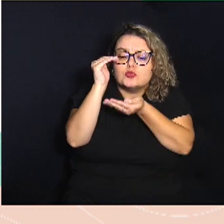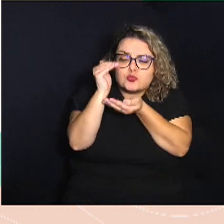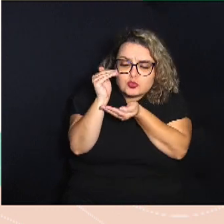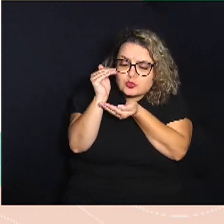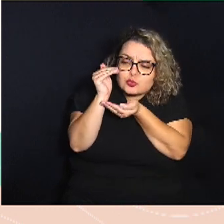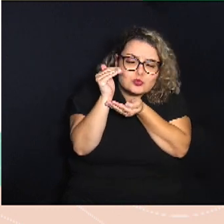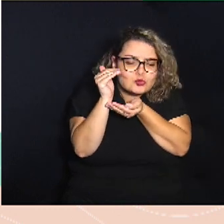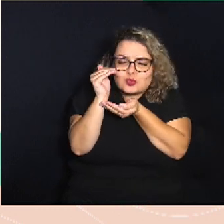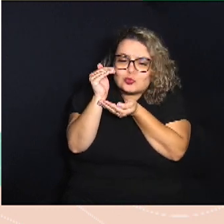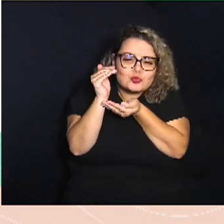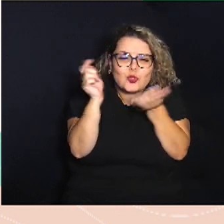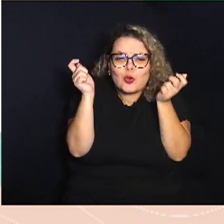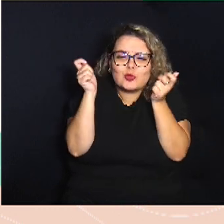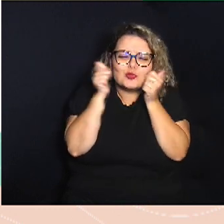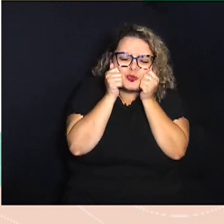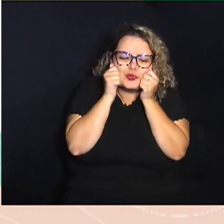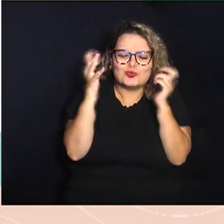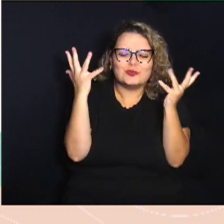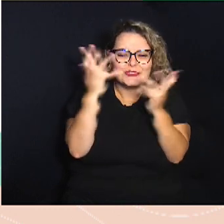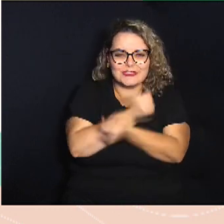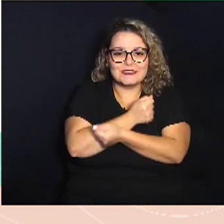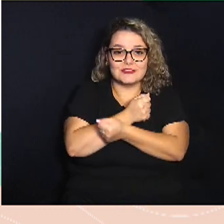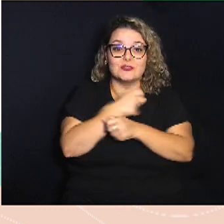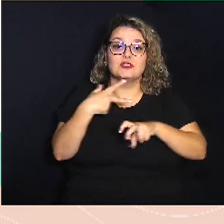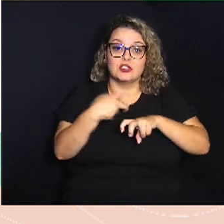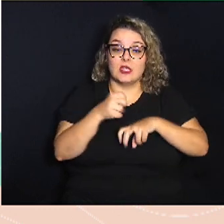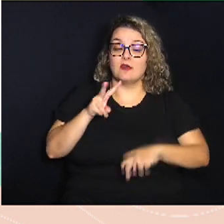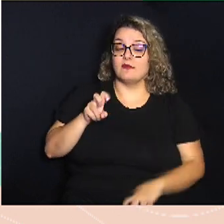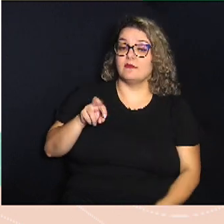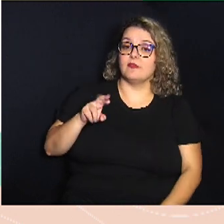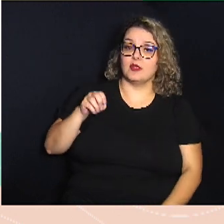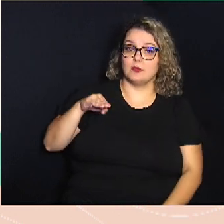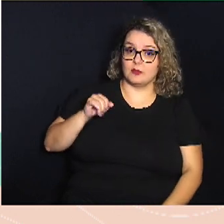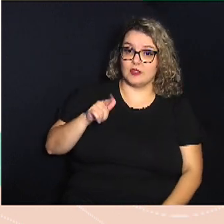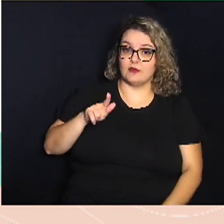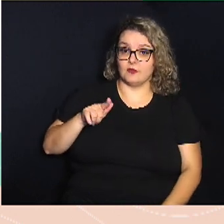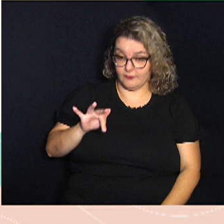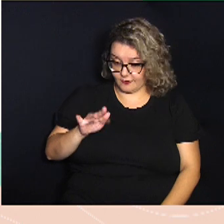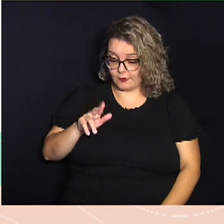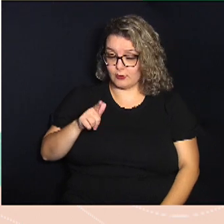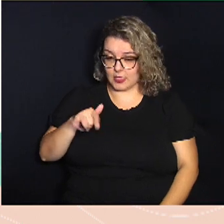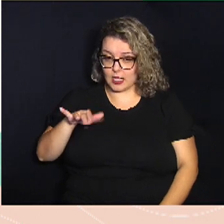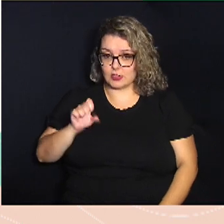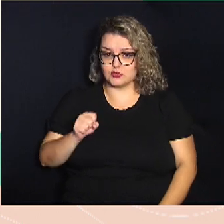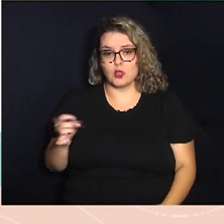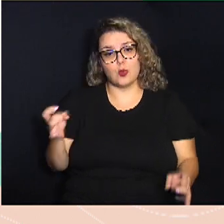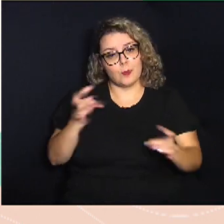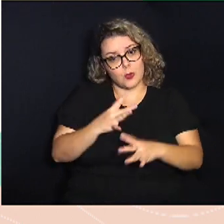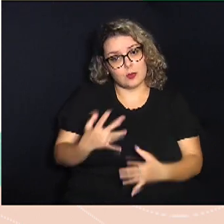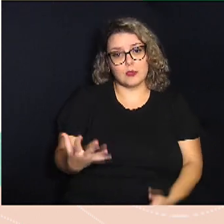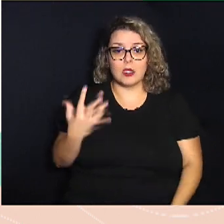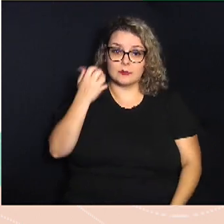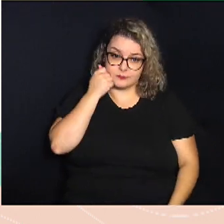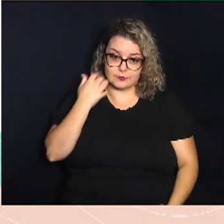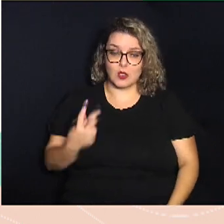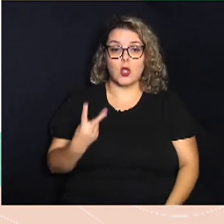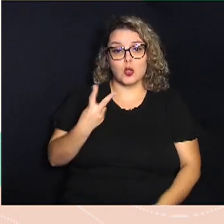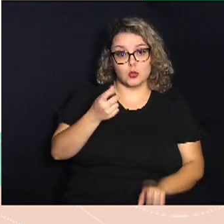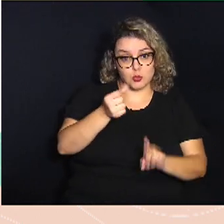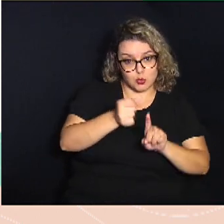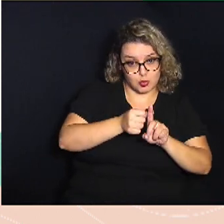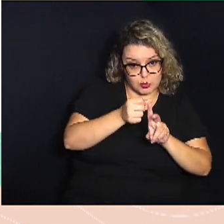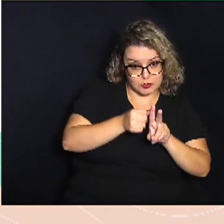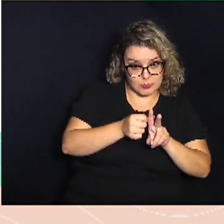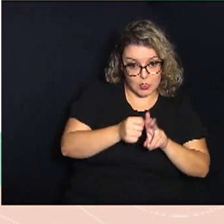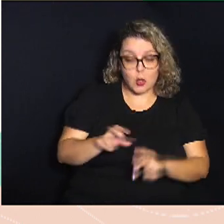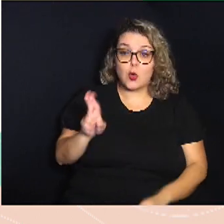lindos e vermifugados, prontos para ganharem um lar. Eles estão com cerca de dois meses, utilizam